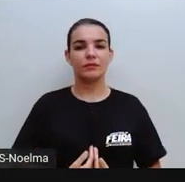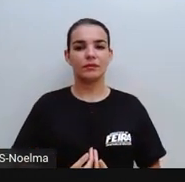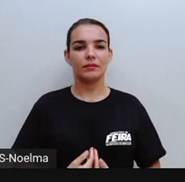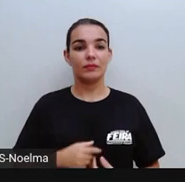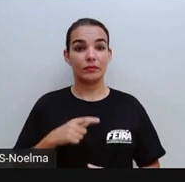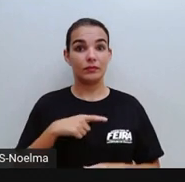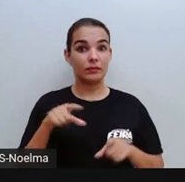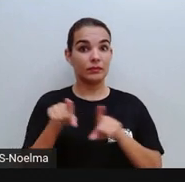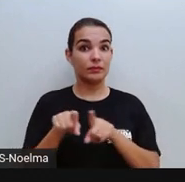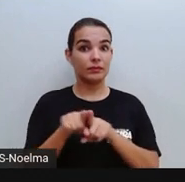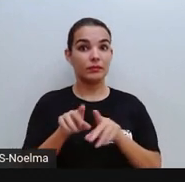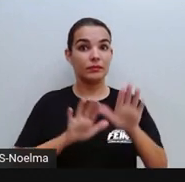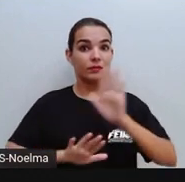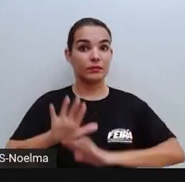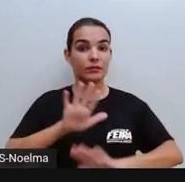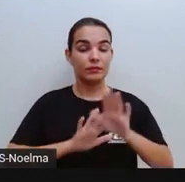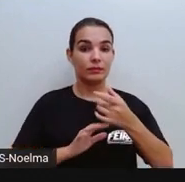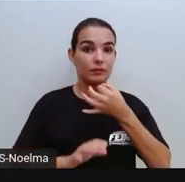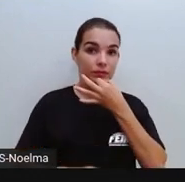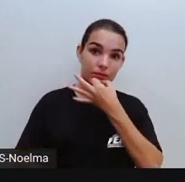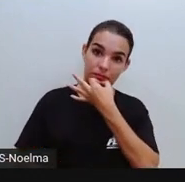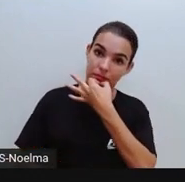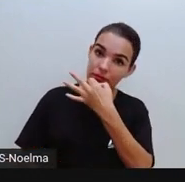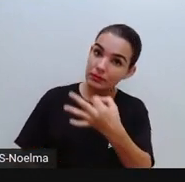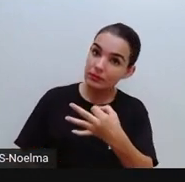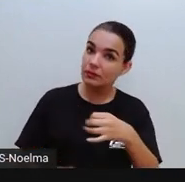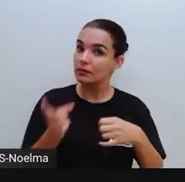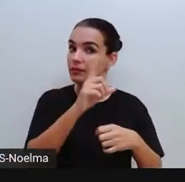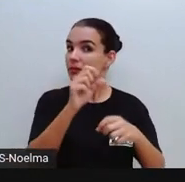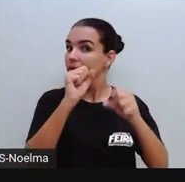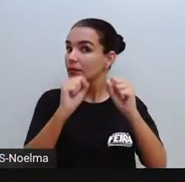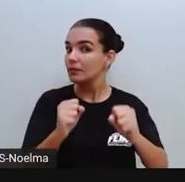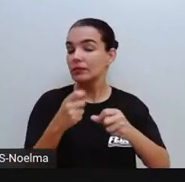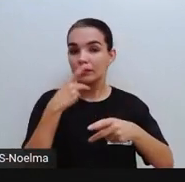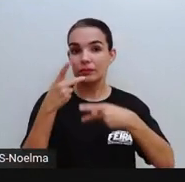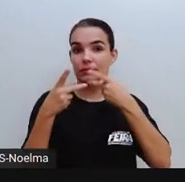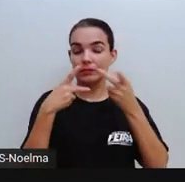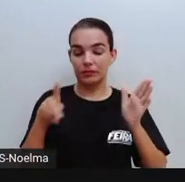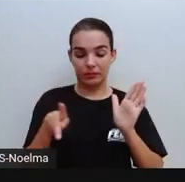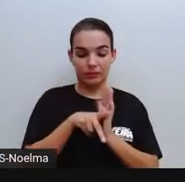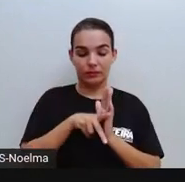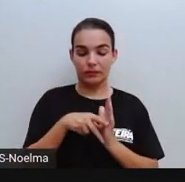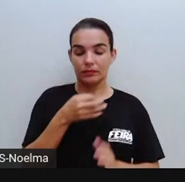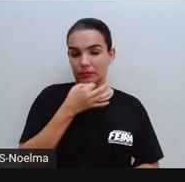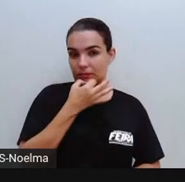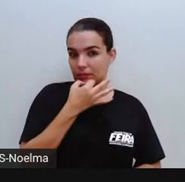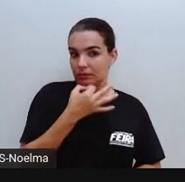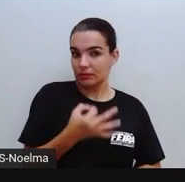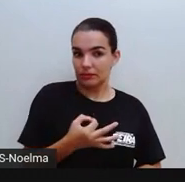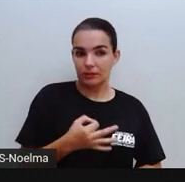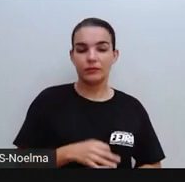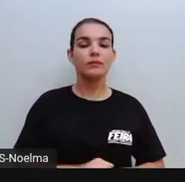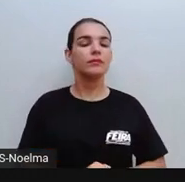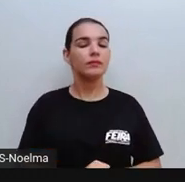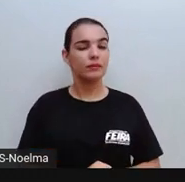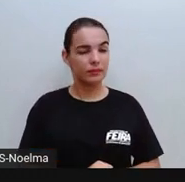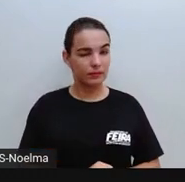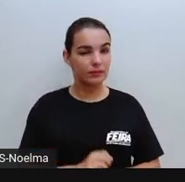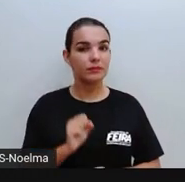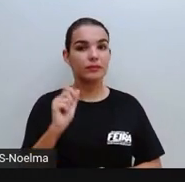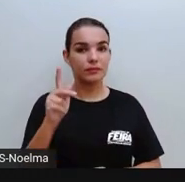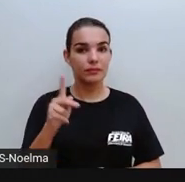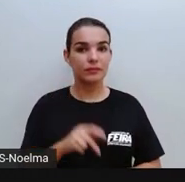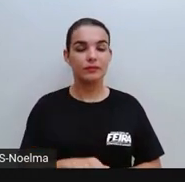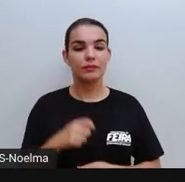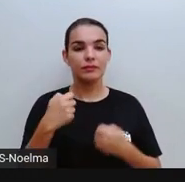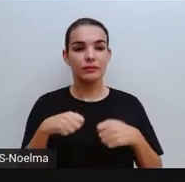ter cuidado com a questão das opiniões como é que eu vou transmitir pro é a minha opinião tá ver o